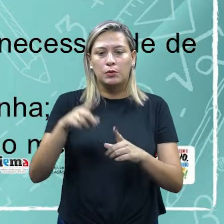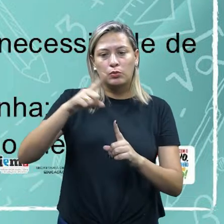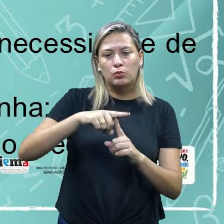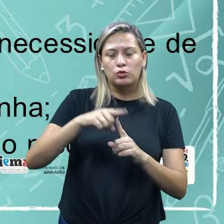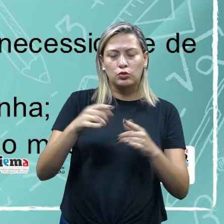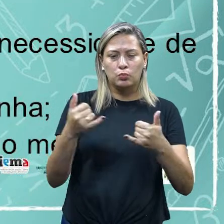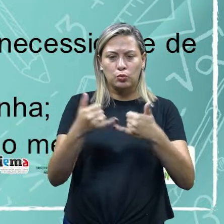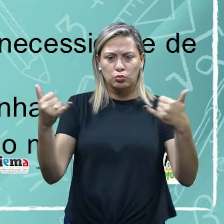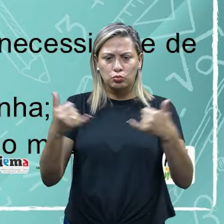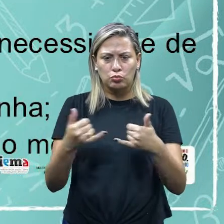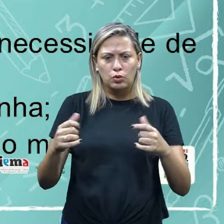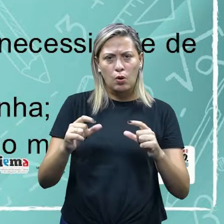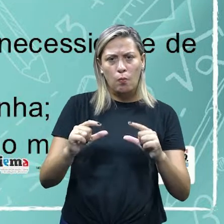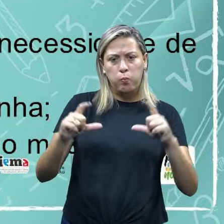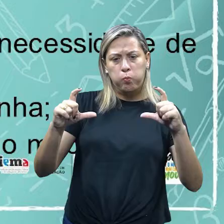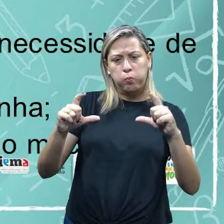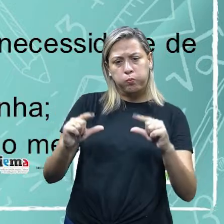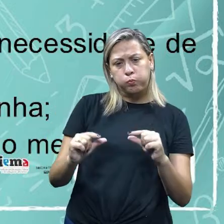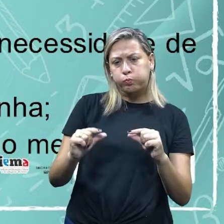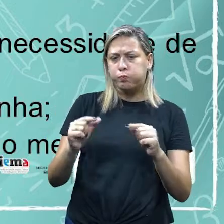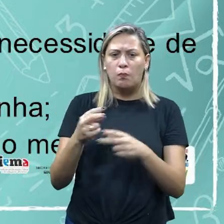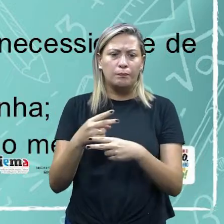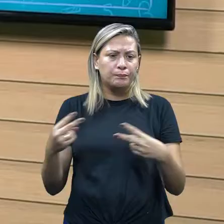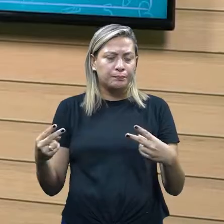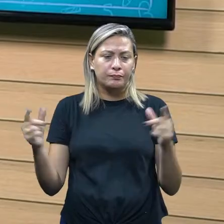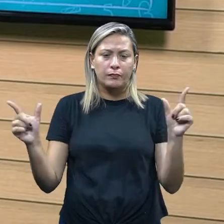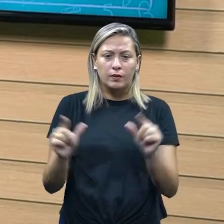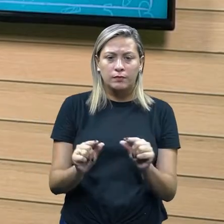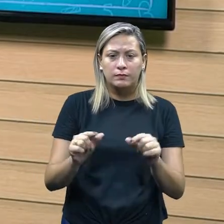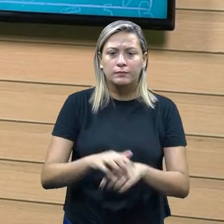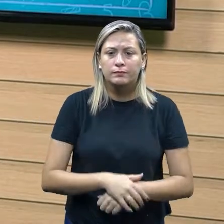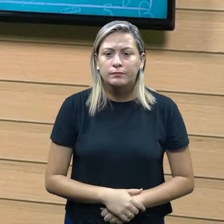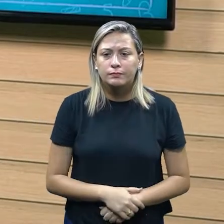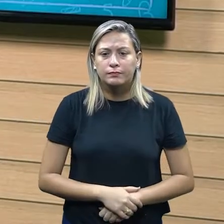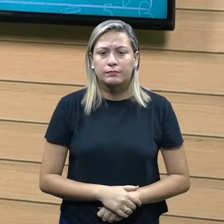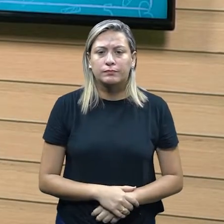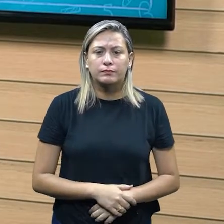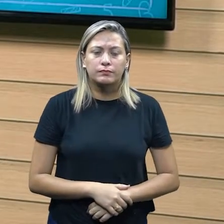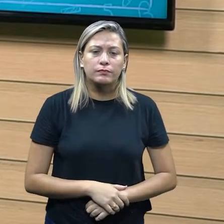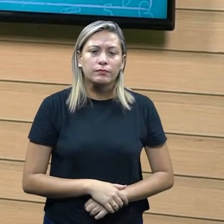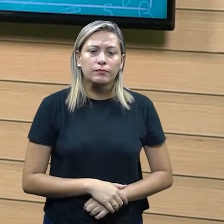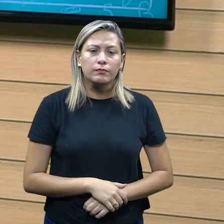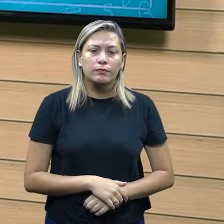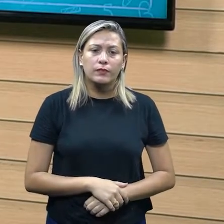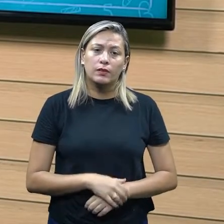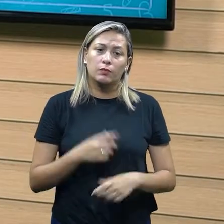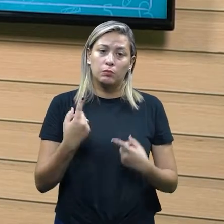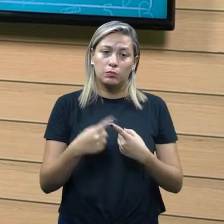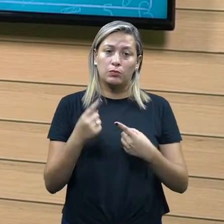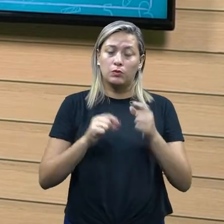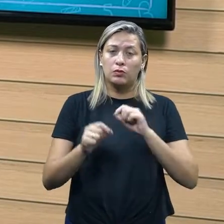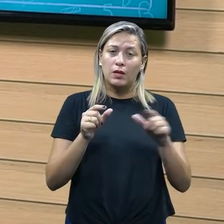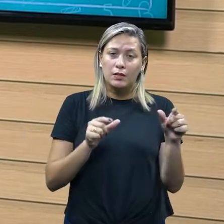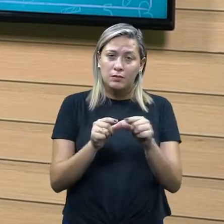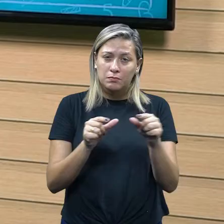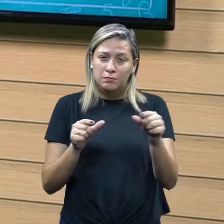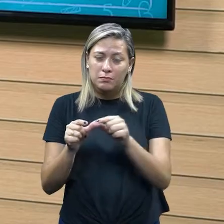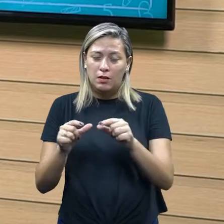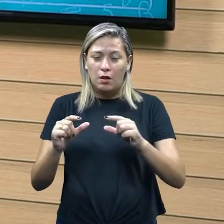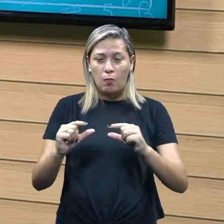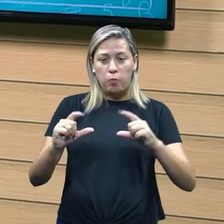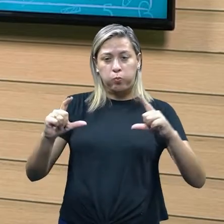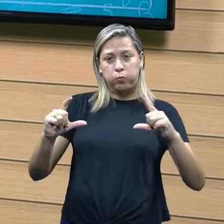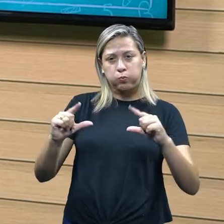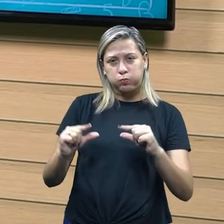linhas, é extremamente importante nessa parte aqui, pois a gente sabe que as peças possuem camadas, possuem aplicação